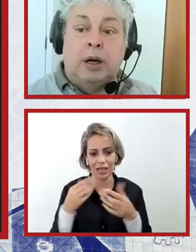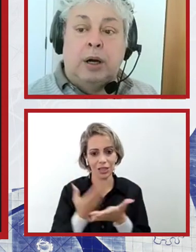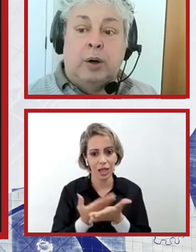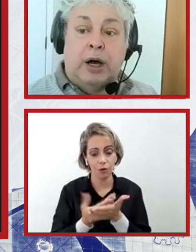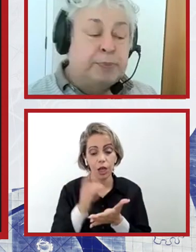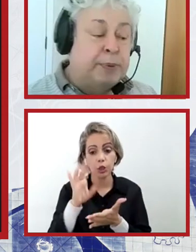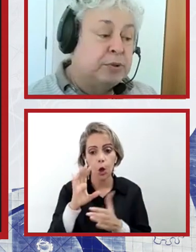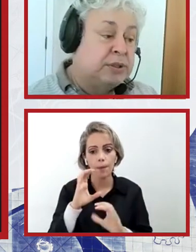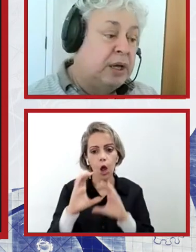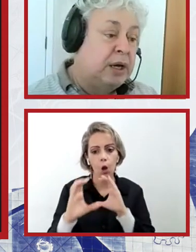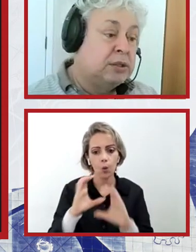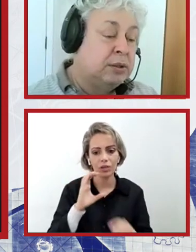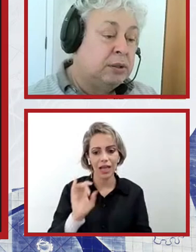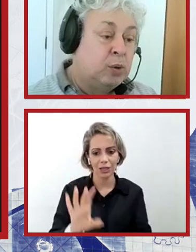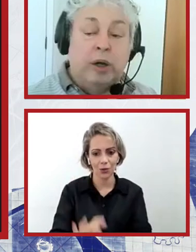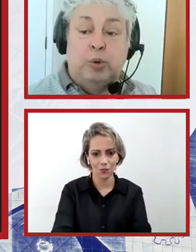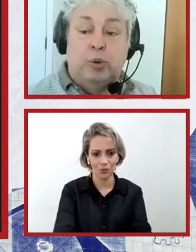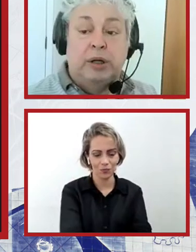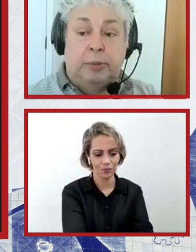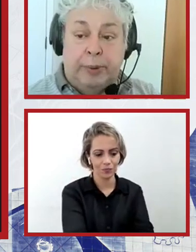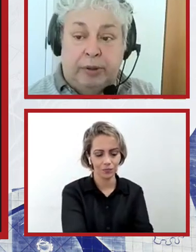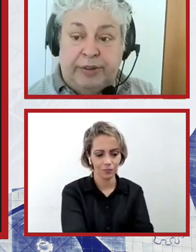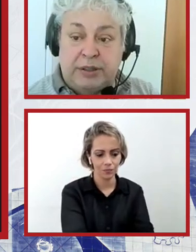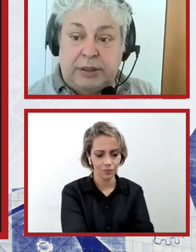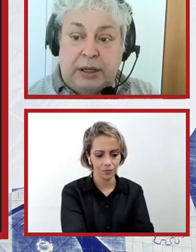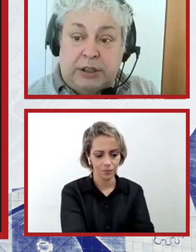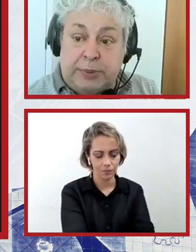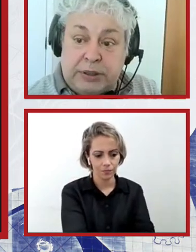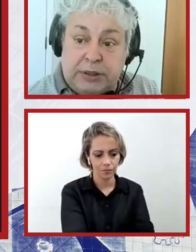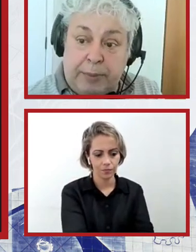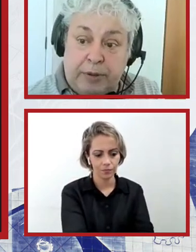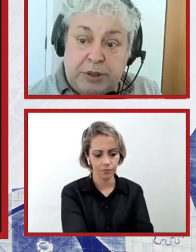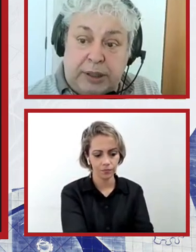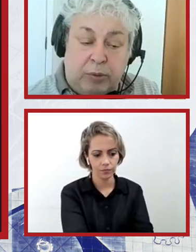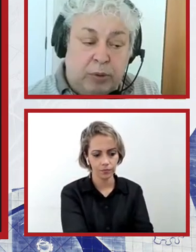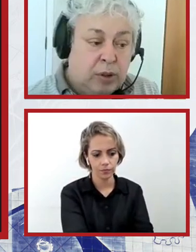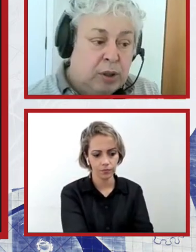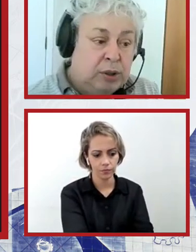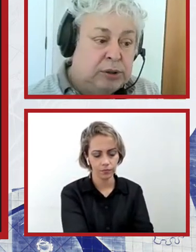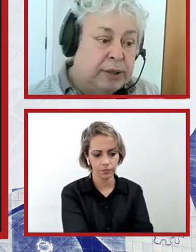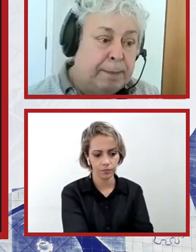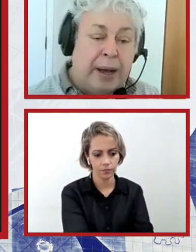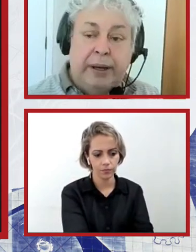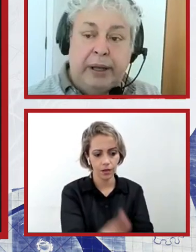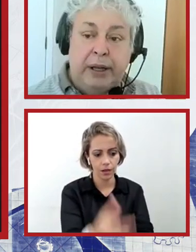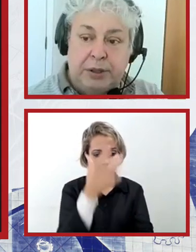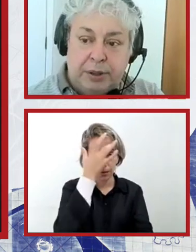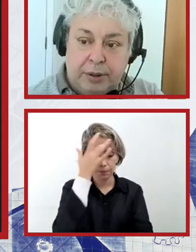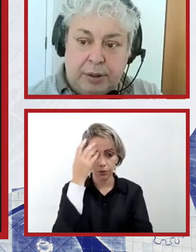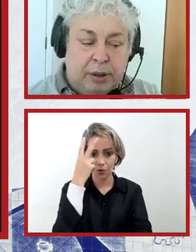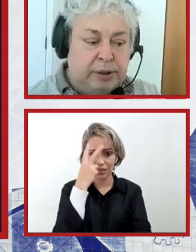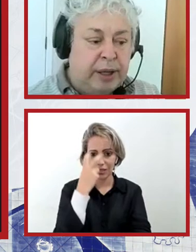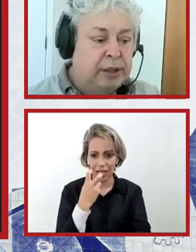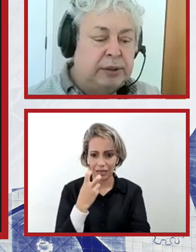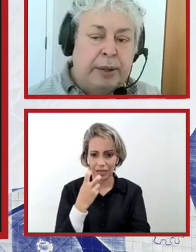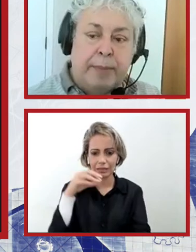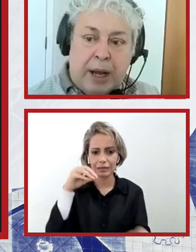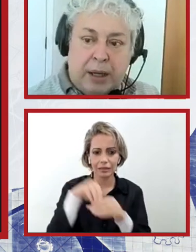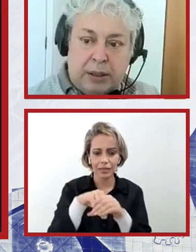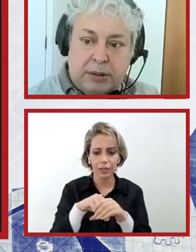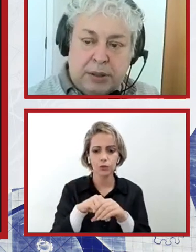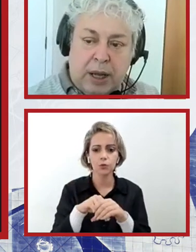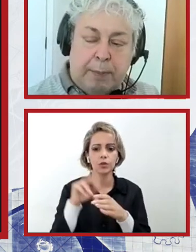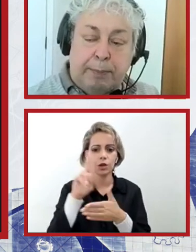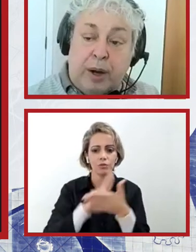Bom, as pessoas cegas, quando andam pela universidade, elas precisam saber onde estão. Então, na parede, tem que